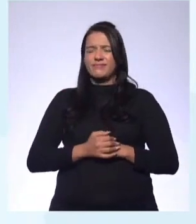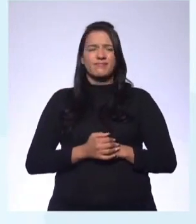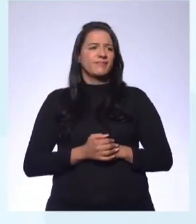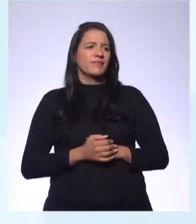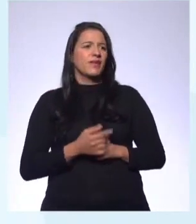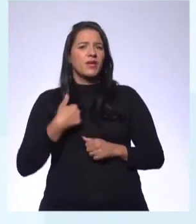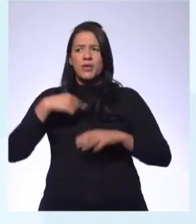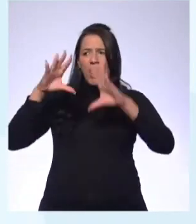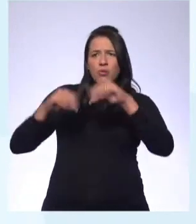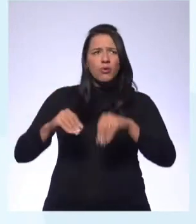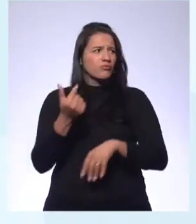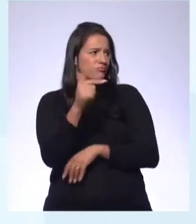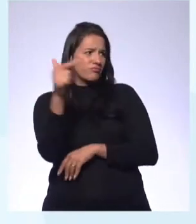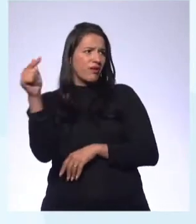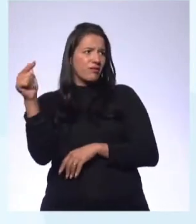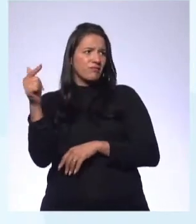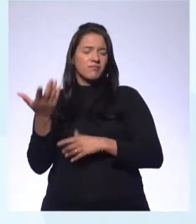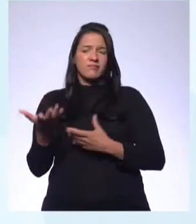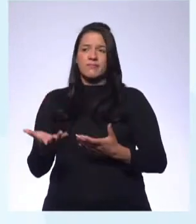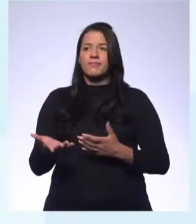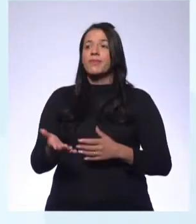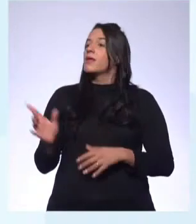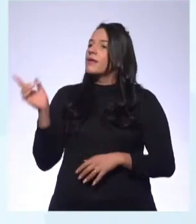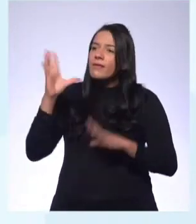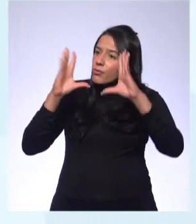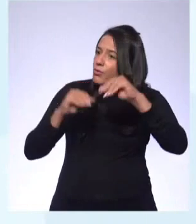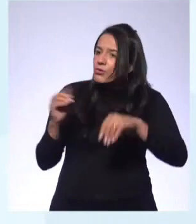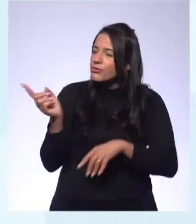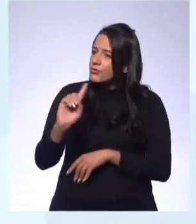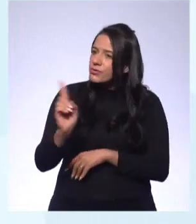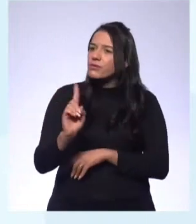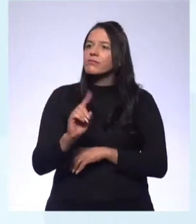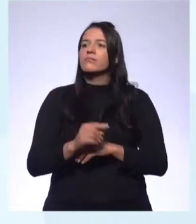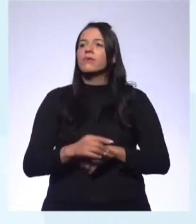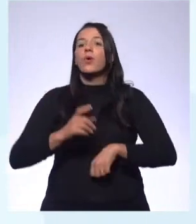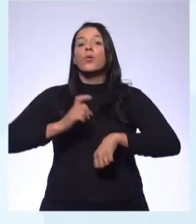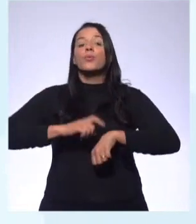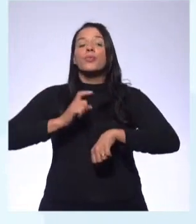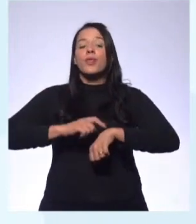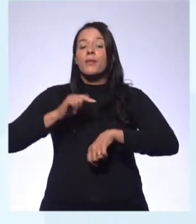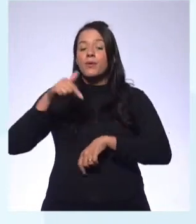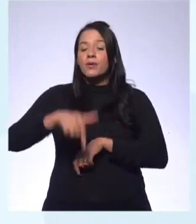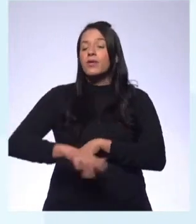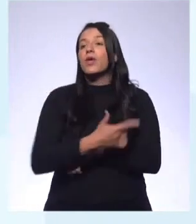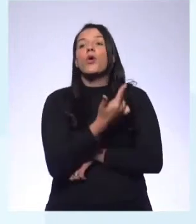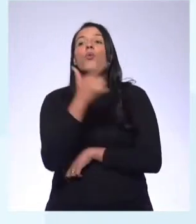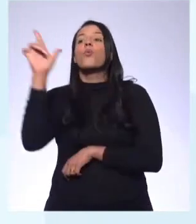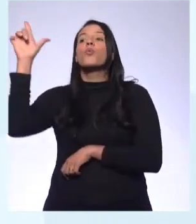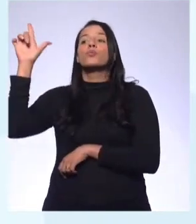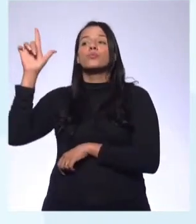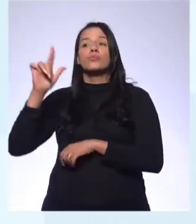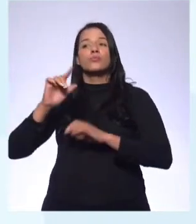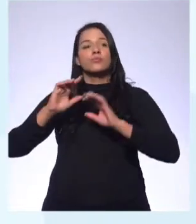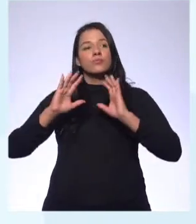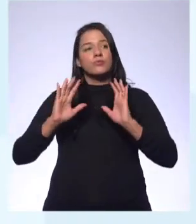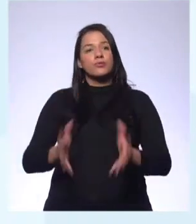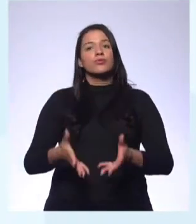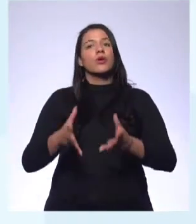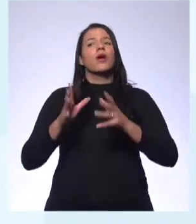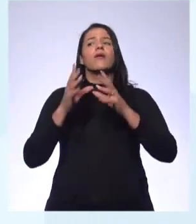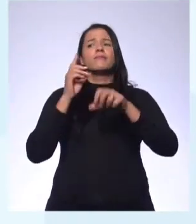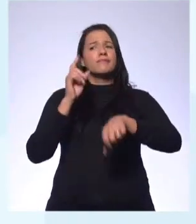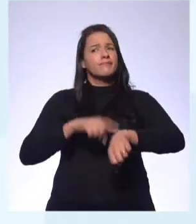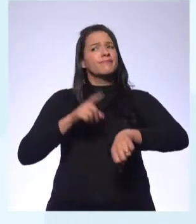Ainda nem é de noite. Não é de noite, porque o tempo aqui é outro. Mas já